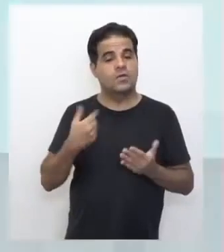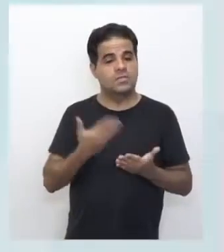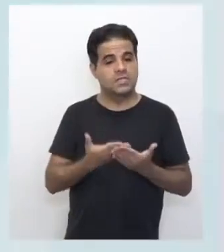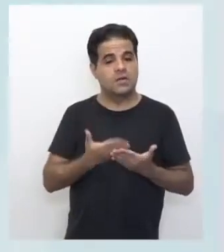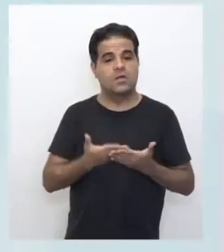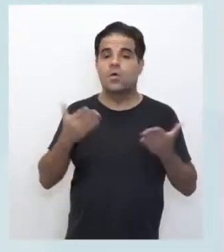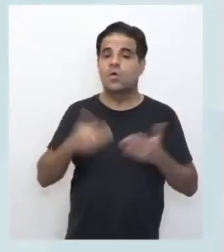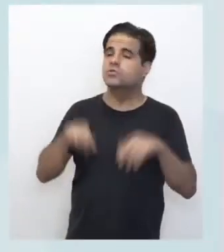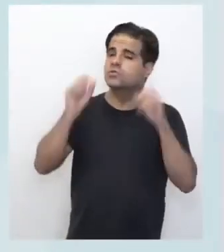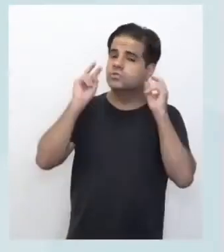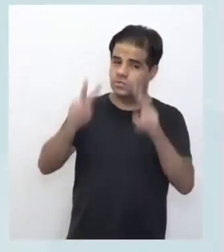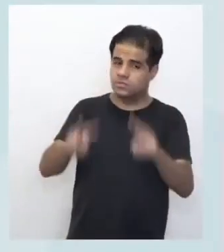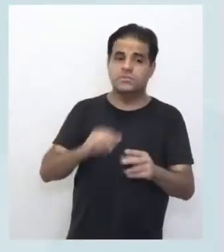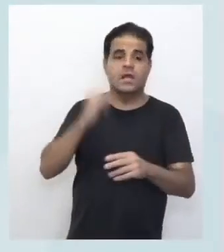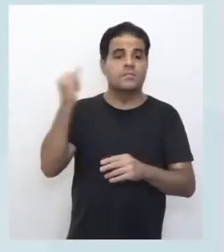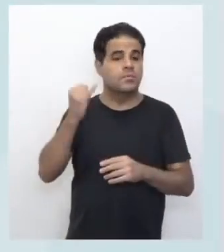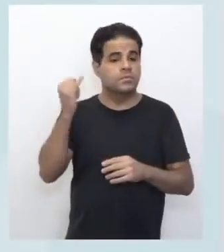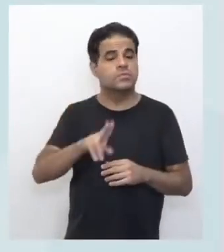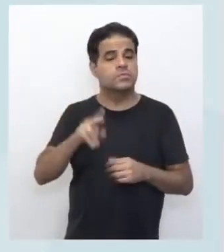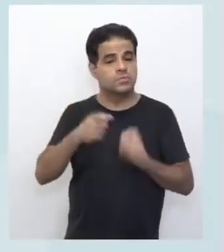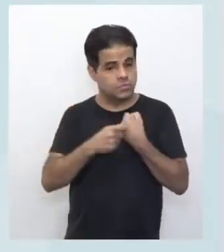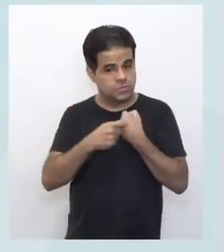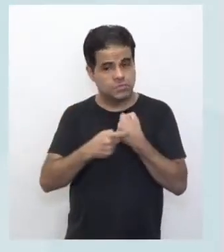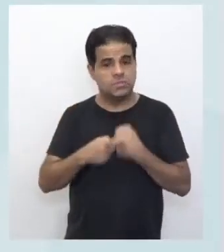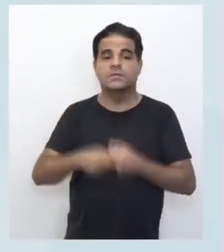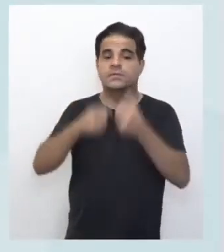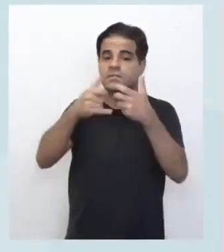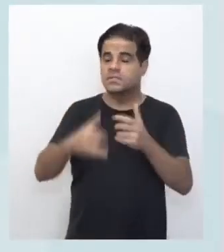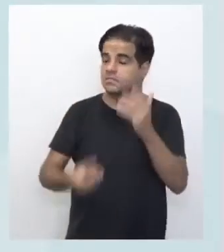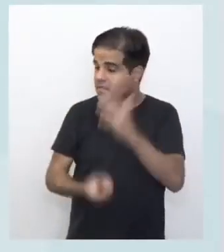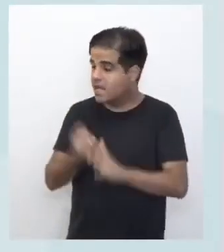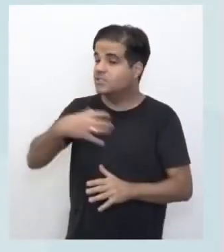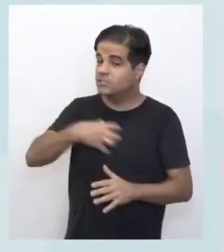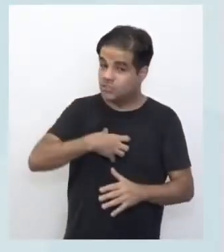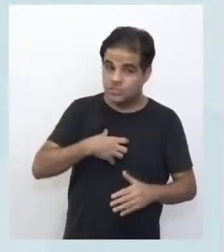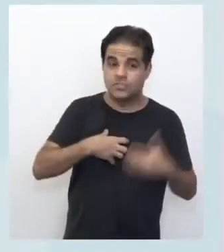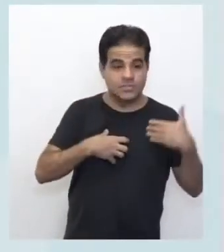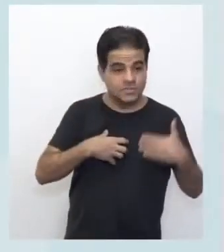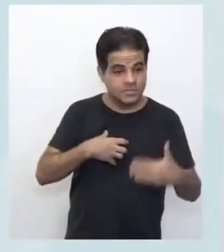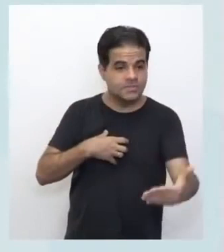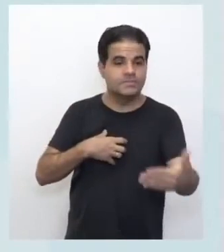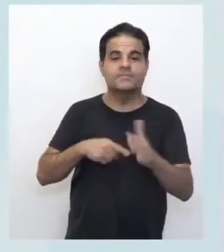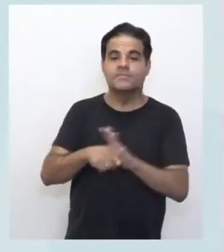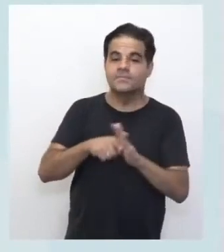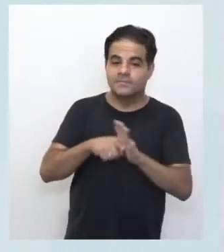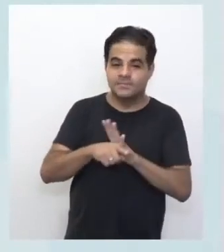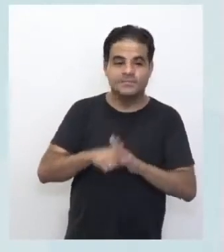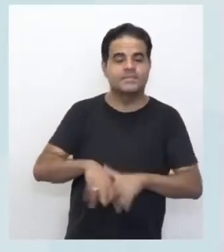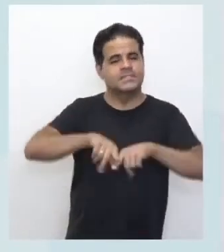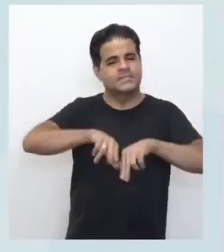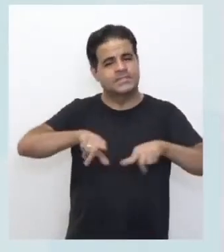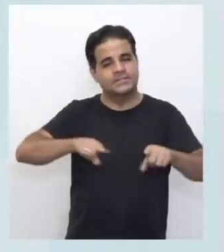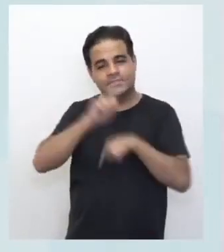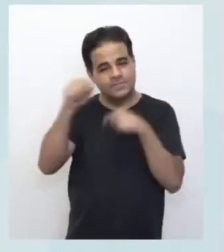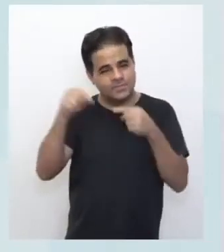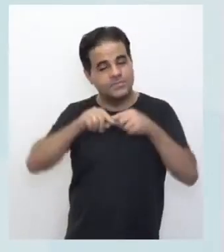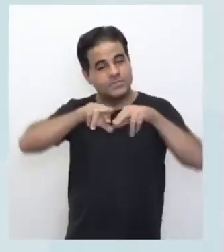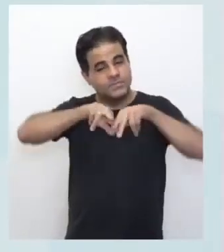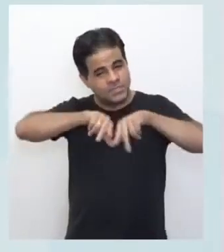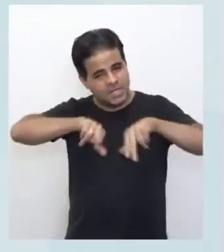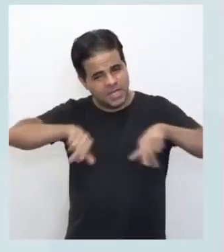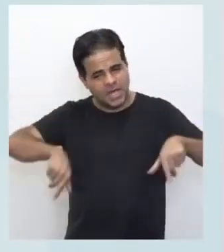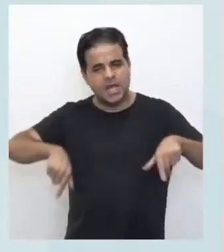vimos hoje, né? A importância do uso de adjetivos na descrição para criar efeito de sentido, análise das diferentes funções dos gêneros textuais